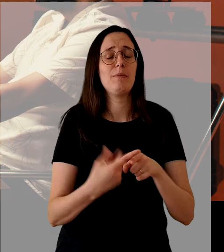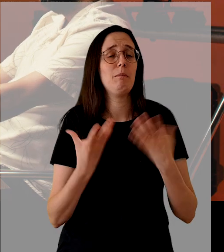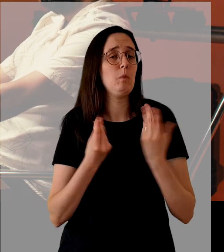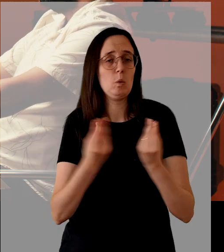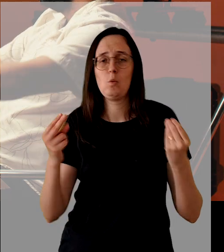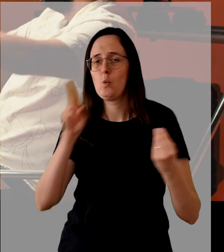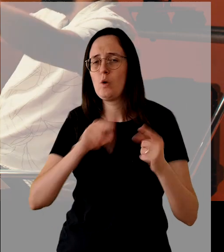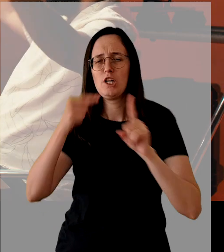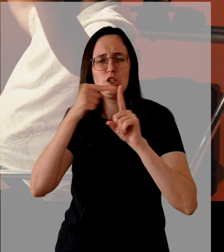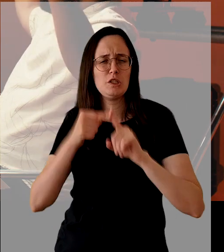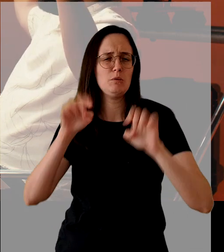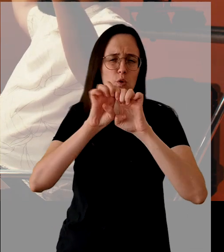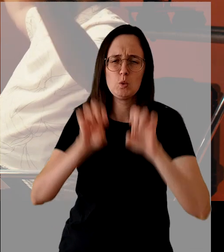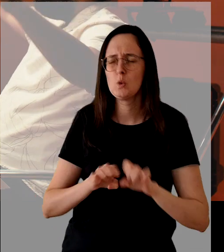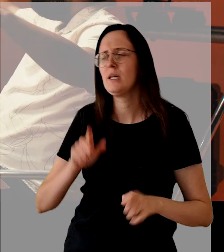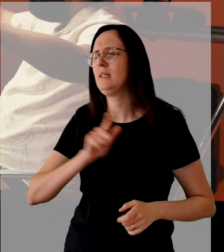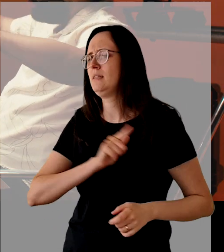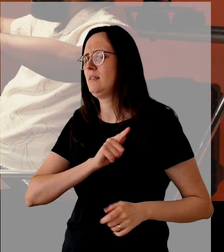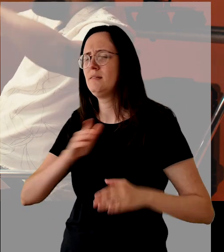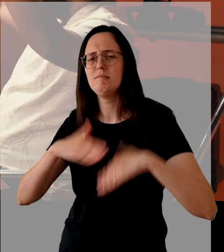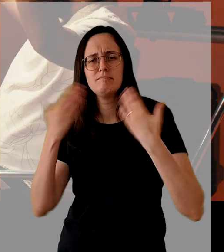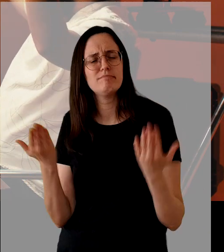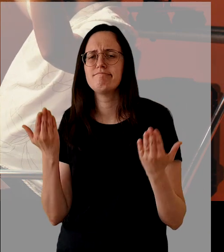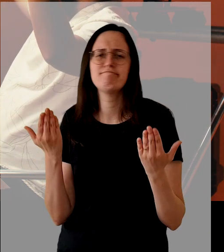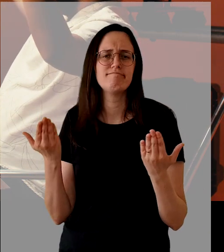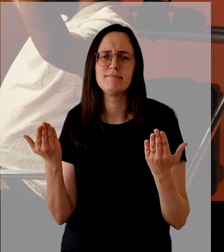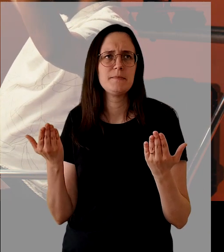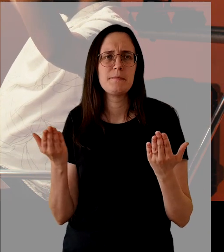um monte de tipos de estrutura, tinha desde